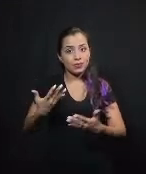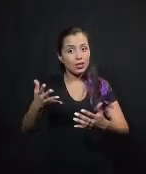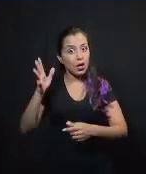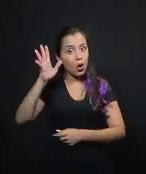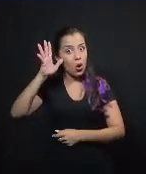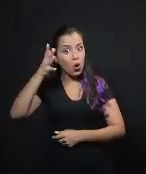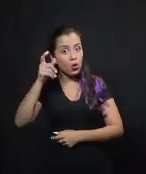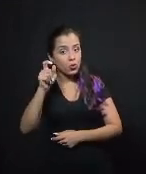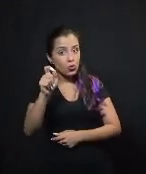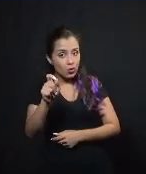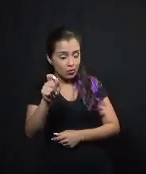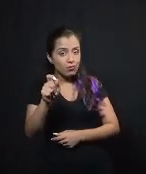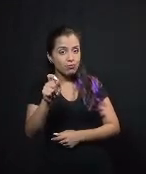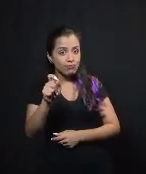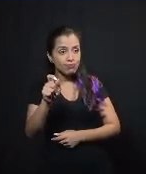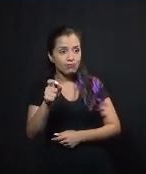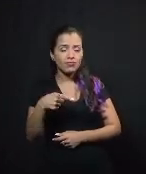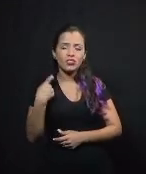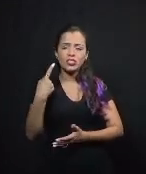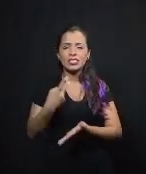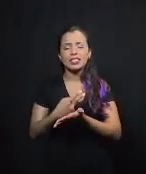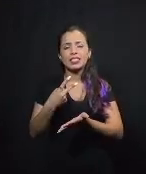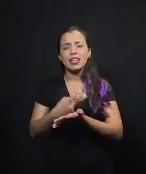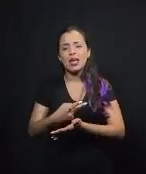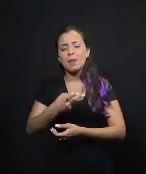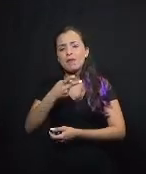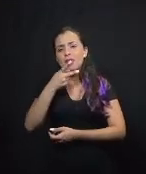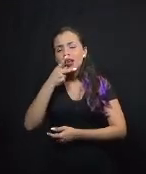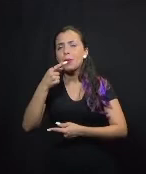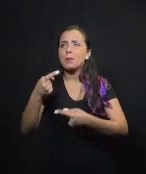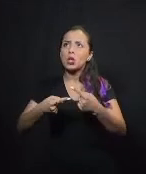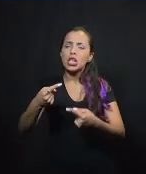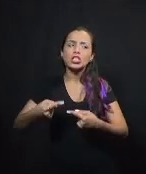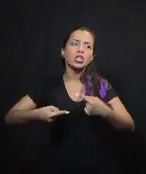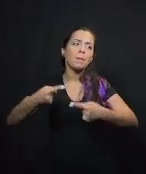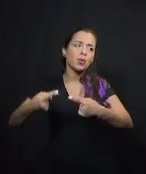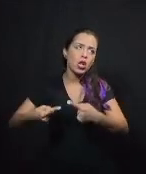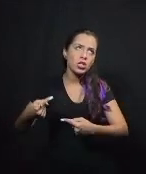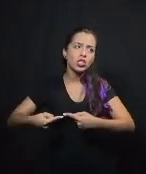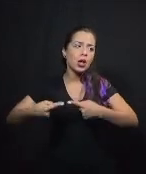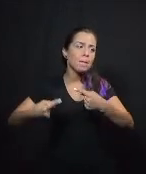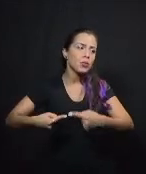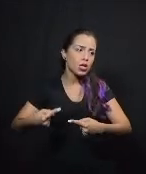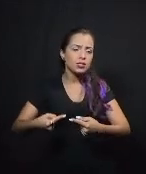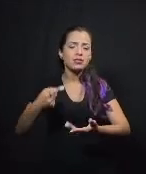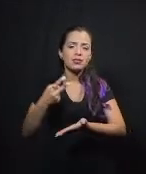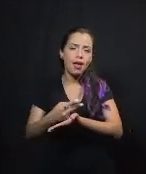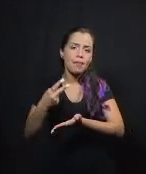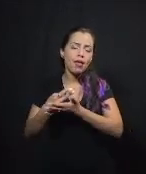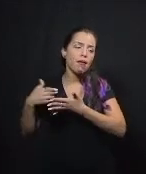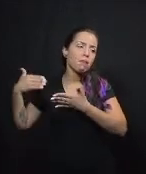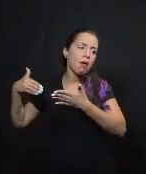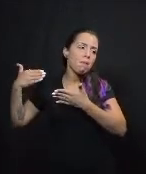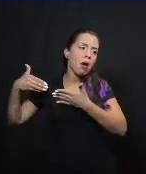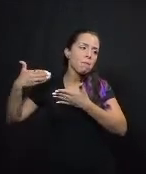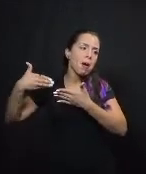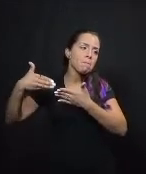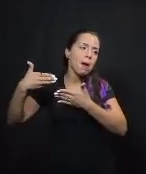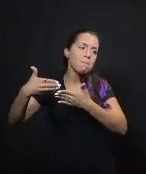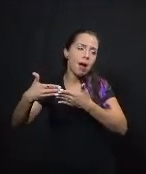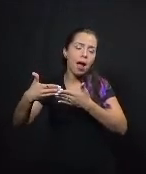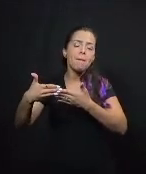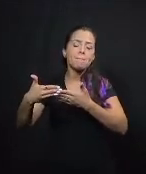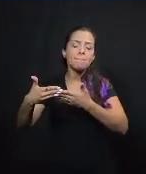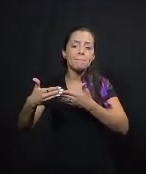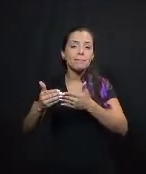se Nós ficamos falando de política feita de papagaios a vida inteira, né? É vício isso. Né?